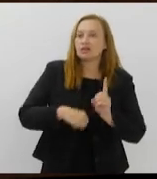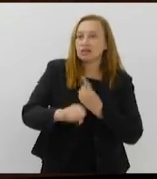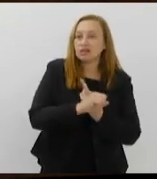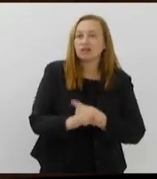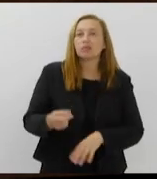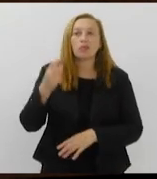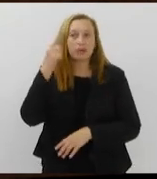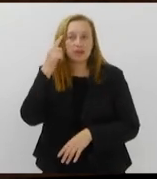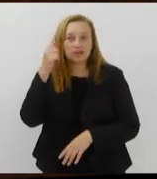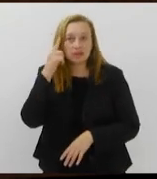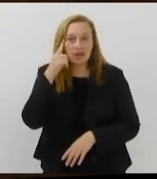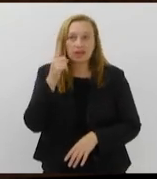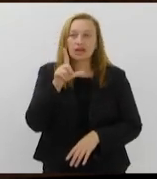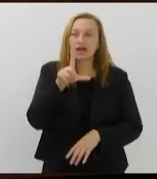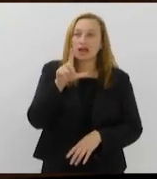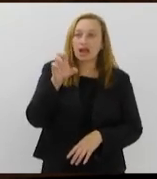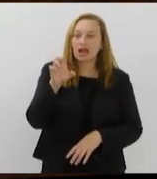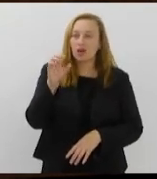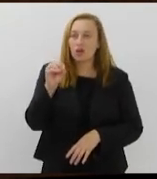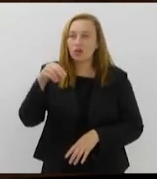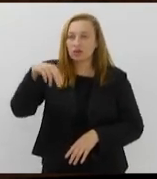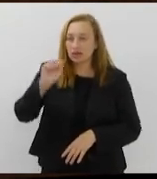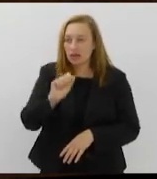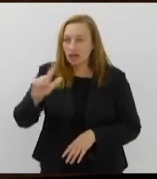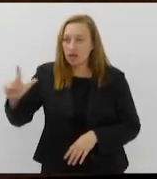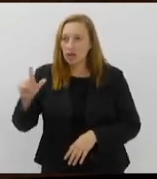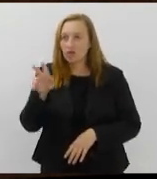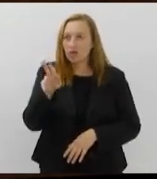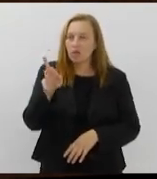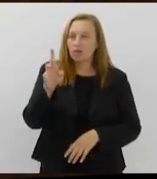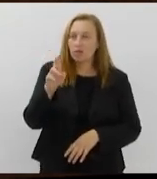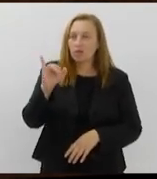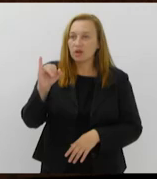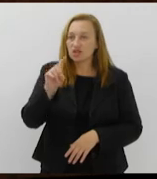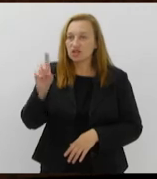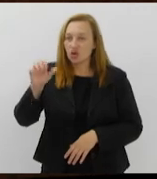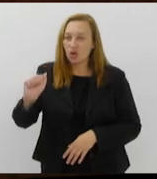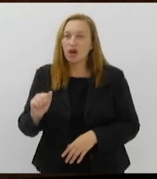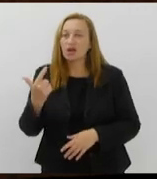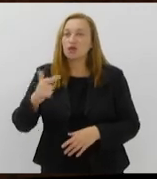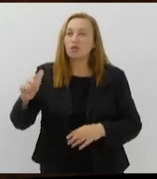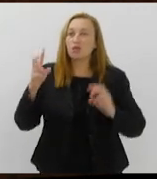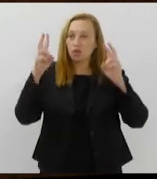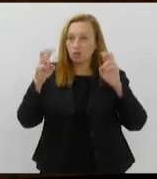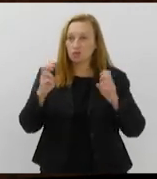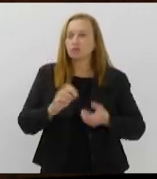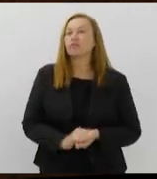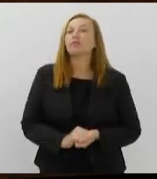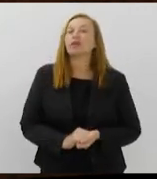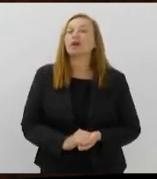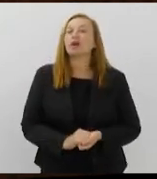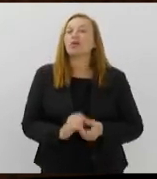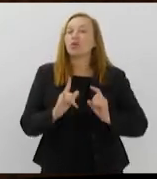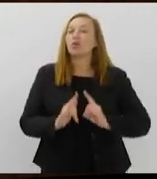Brizola e Oscar Niemeyer. O prédio, como muita gente conhece ali, né, do município de Campos,